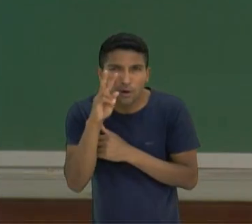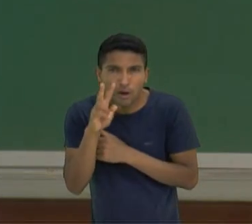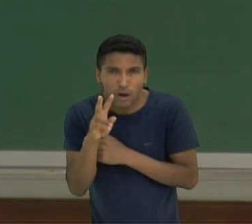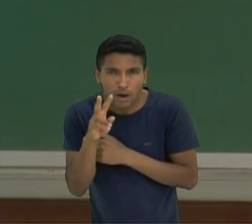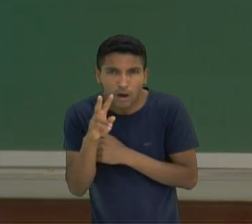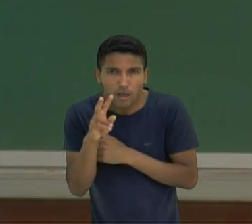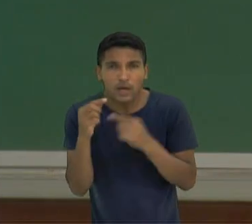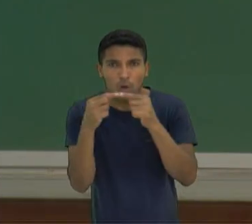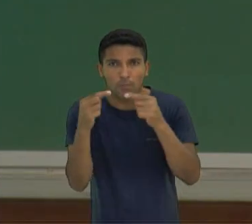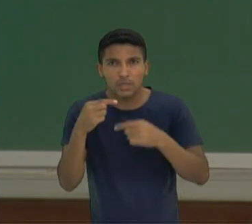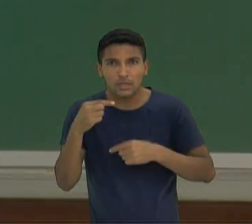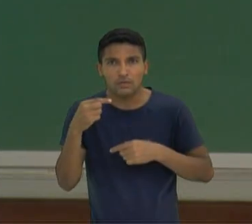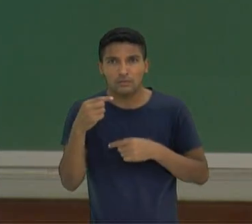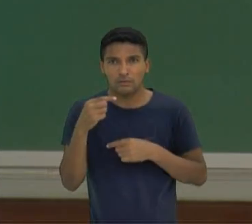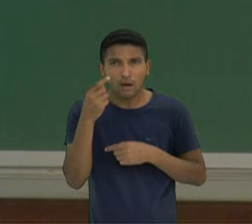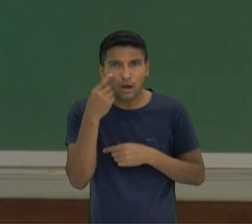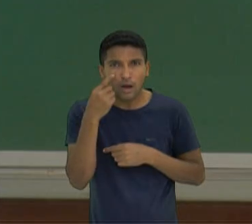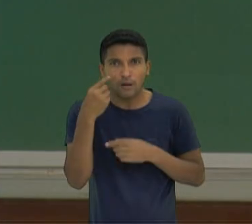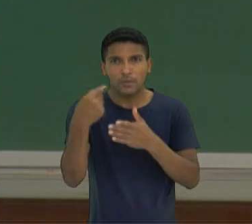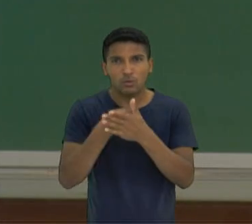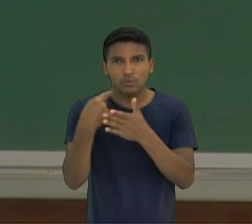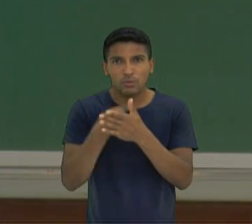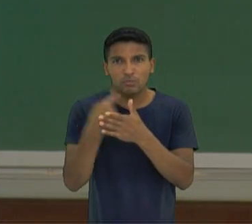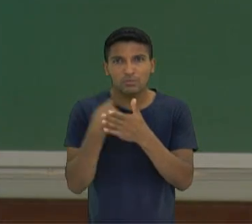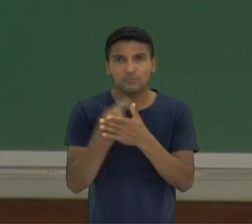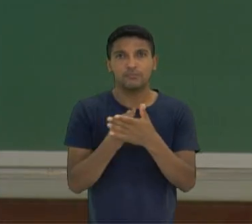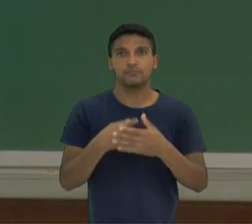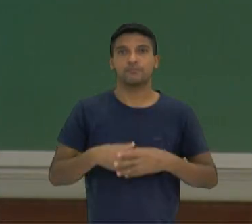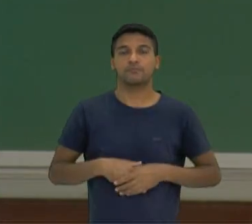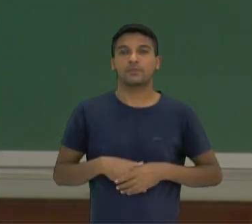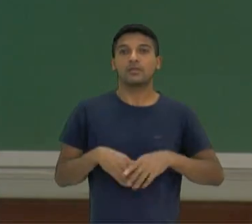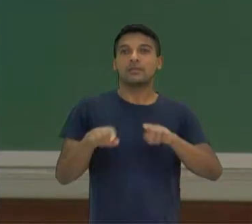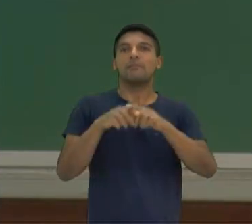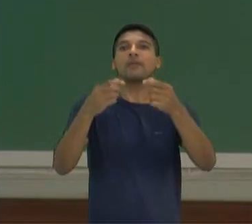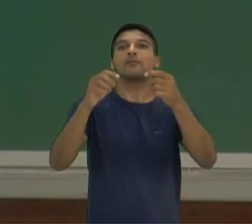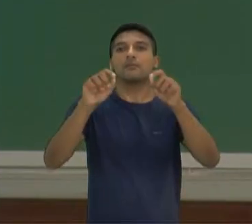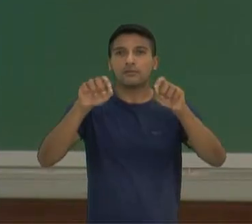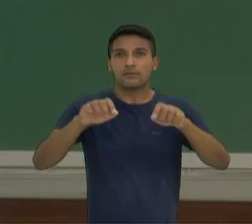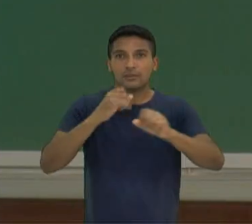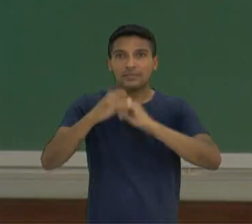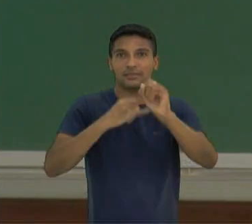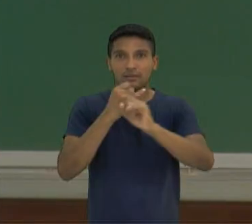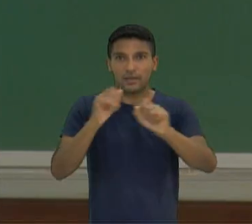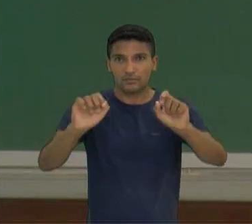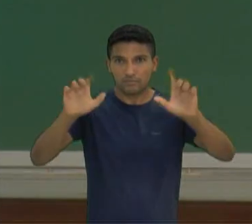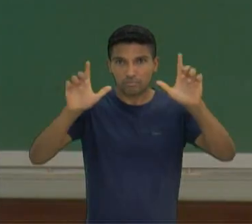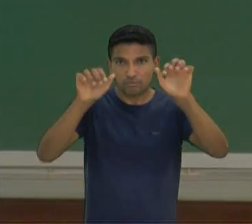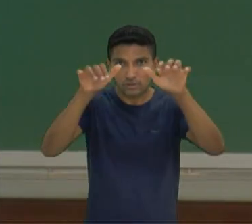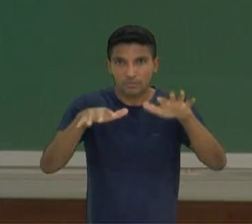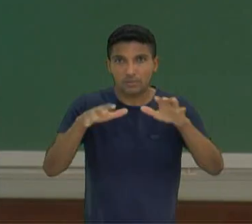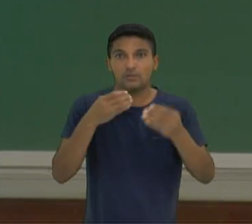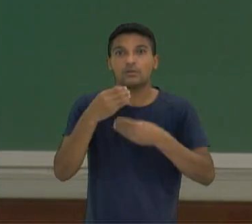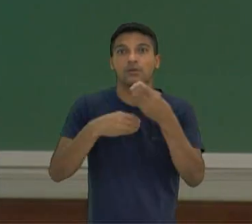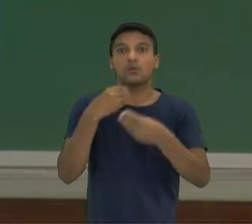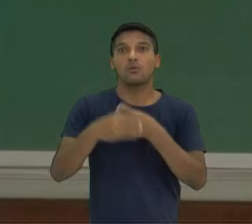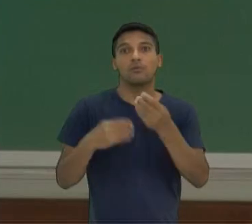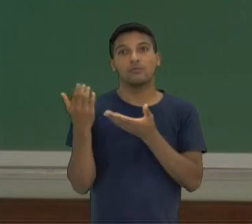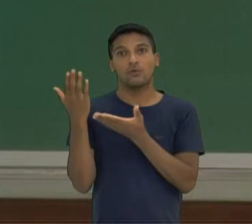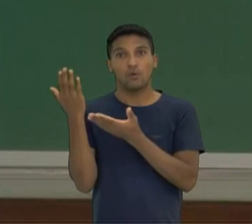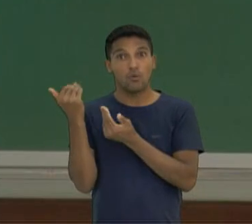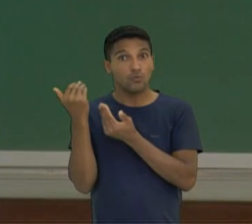então explique melhor o que é autoconhecimento, como o jovem faz essa busca. E daí ele explicou